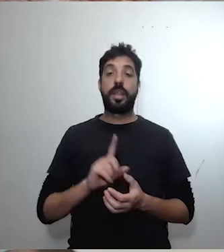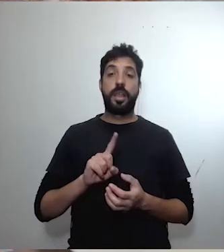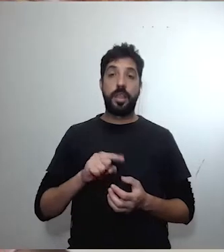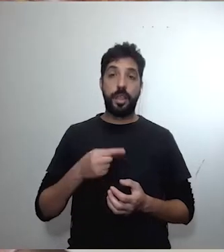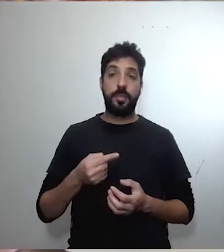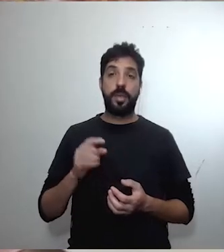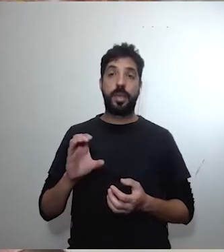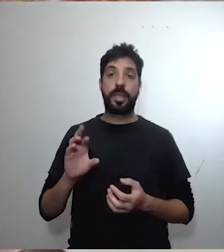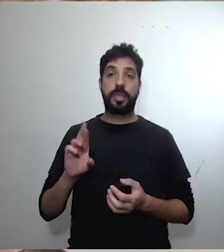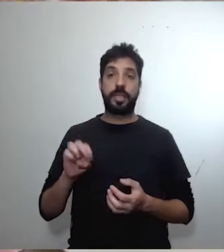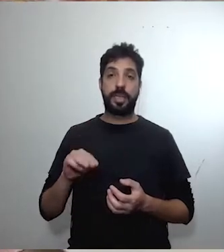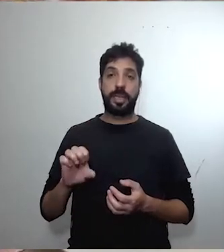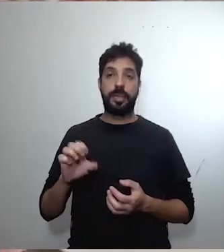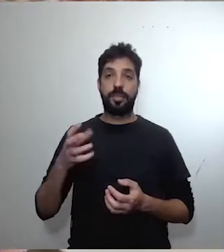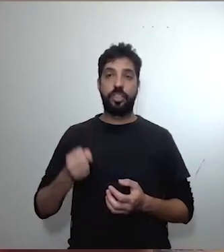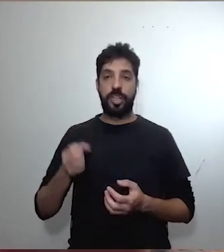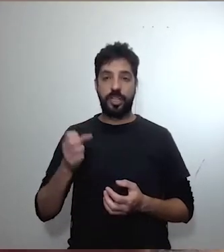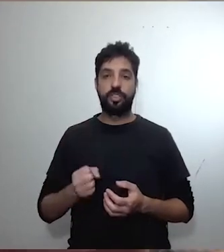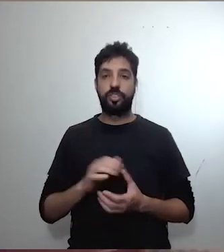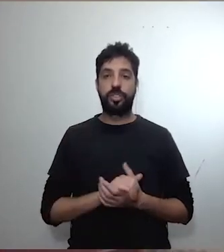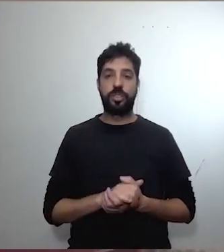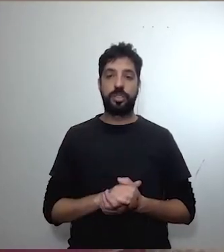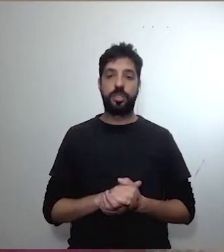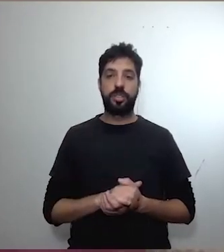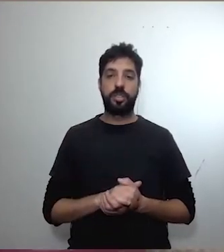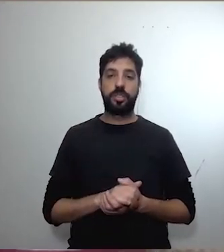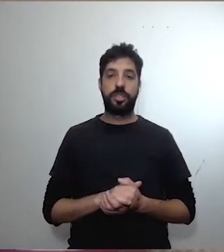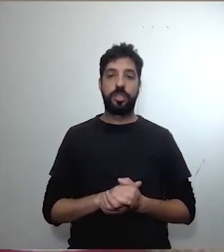E logo em seguida o creme de leite.